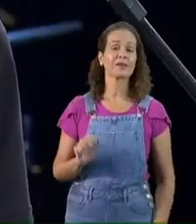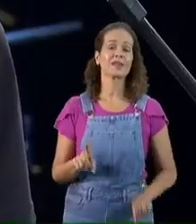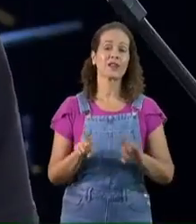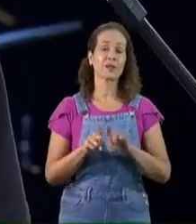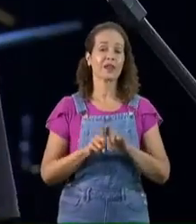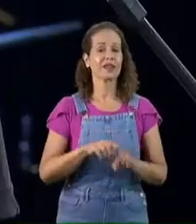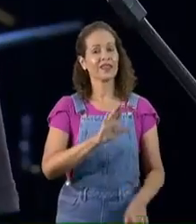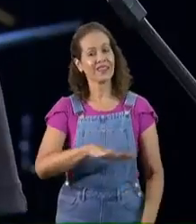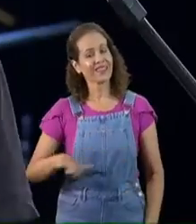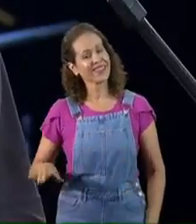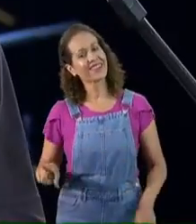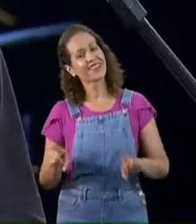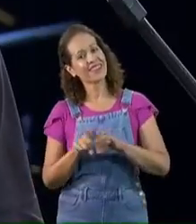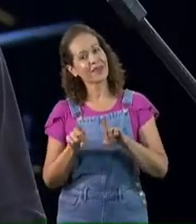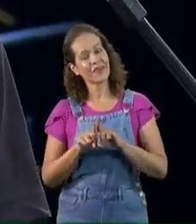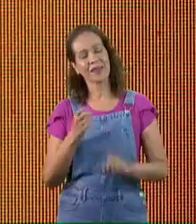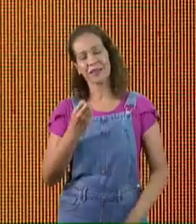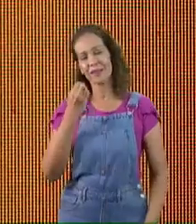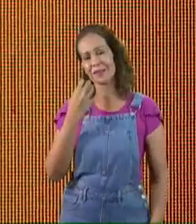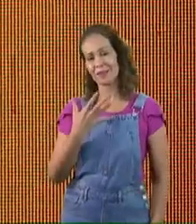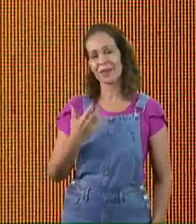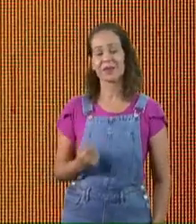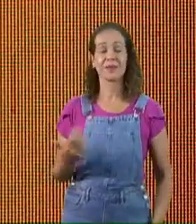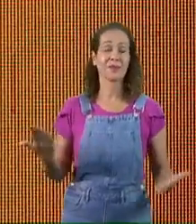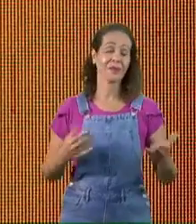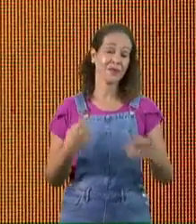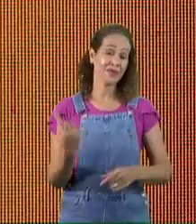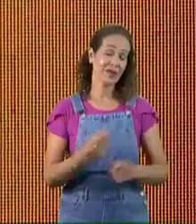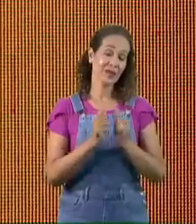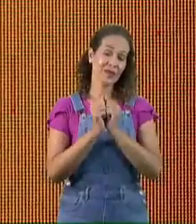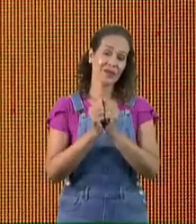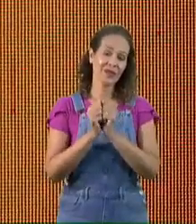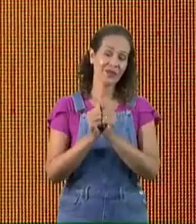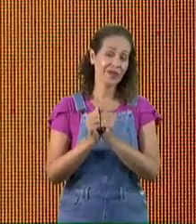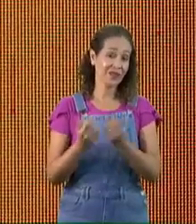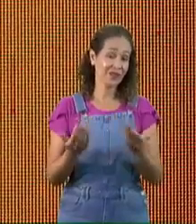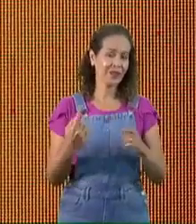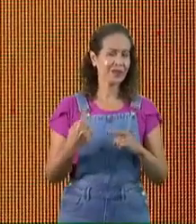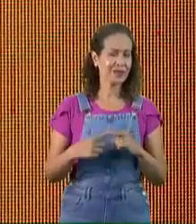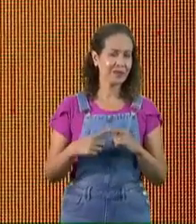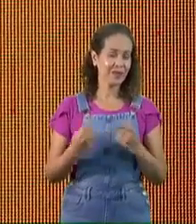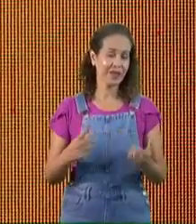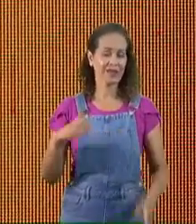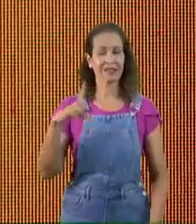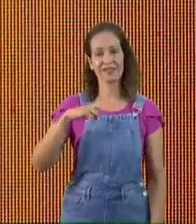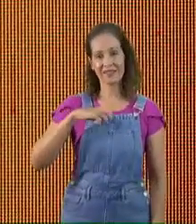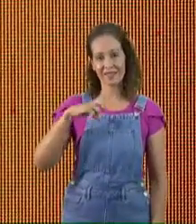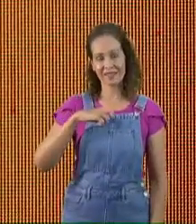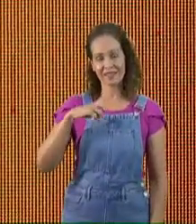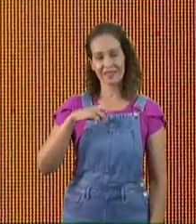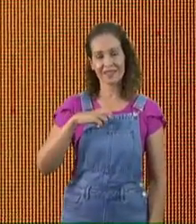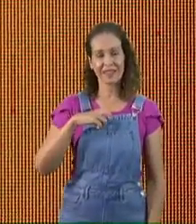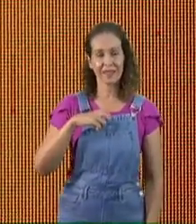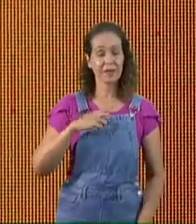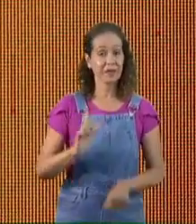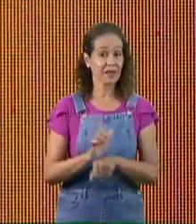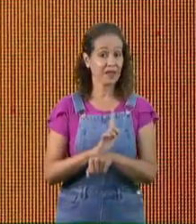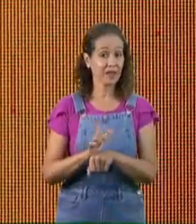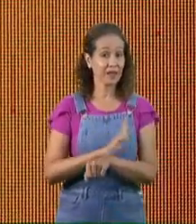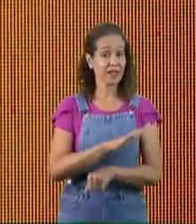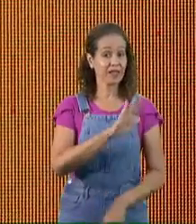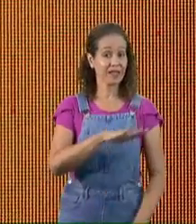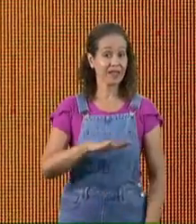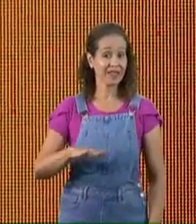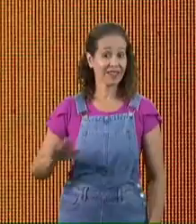Kids também, É. é muito bom. E aí agora nós estamos juntinhos aí, né, tio Luan? Por quê? Porque aí nós temos o Lagoinha